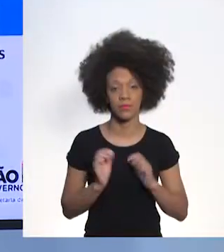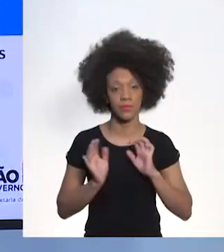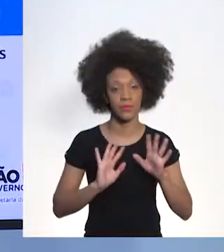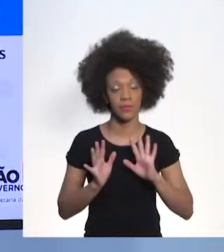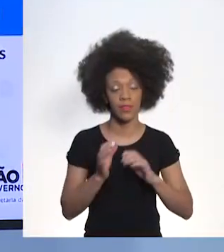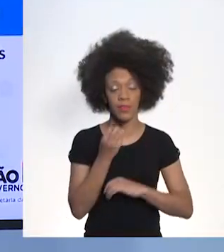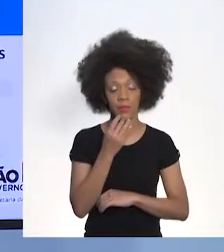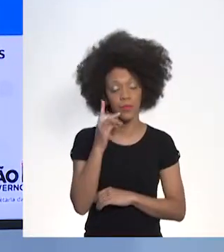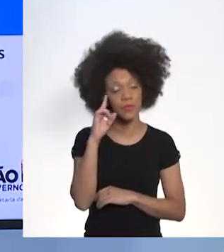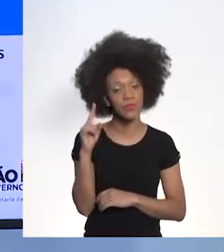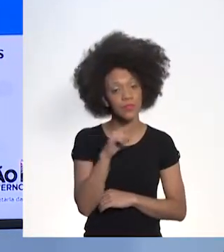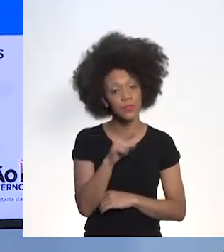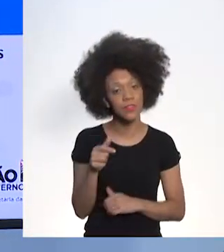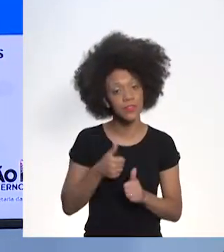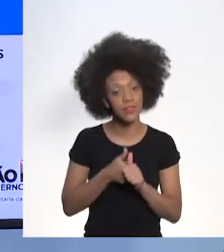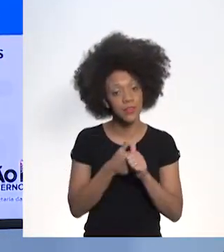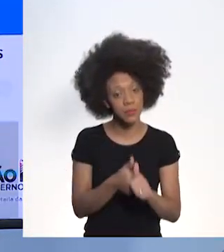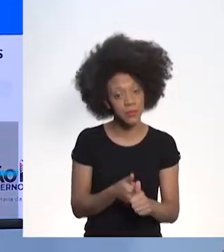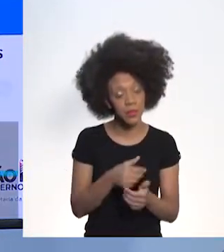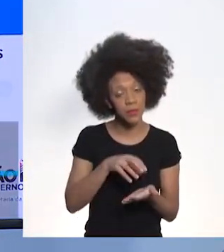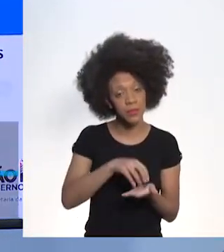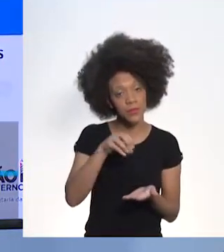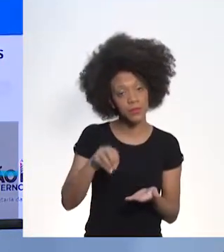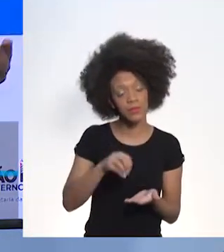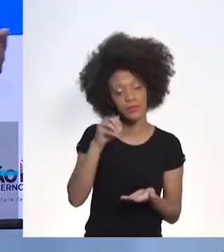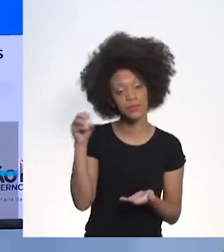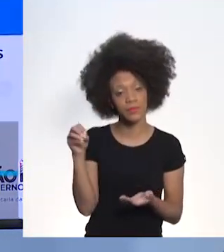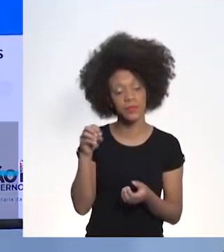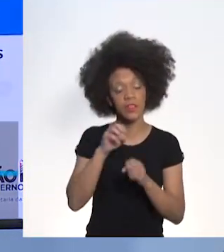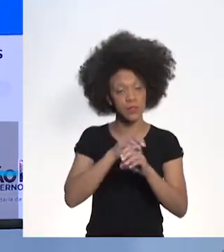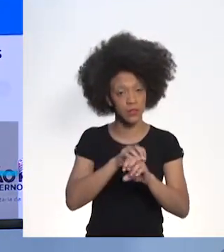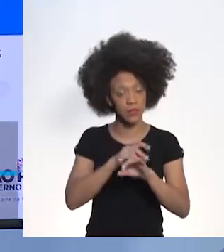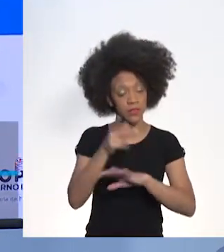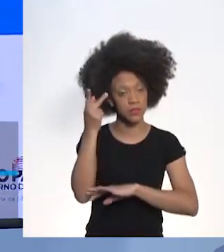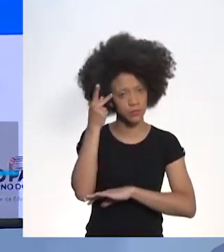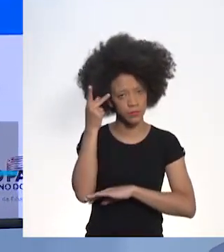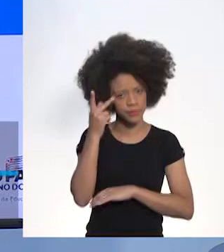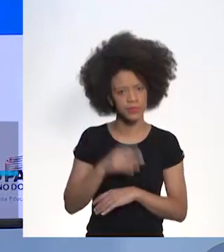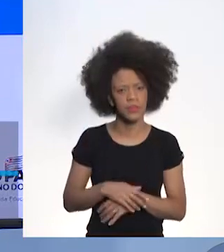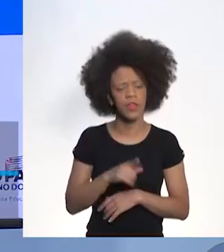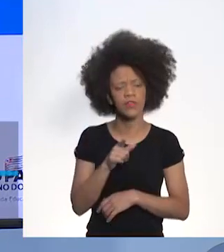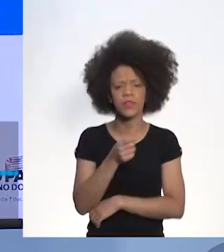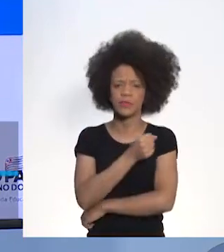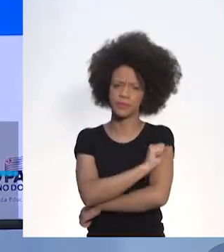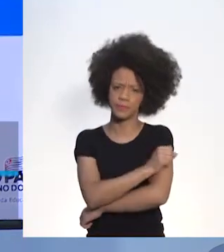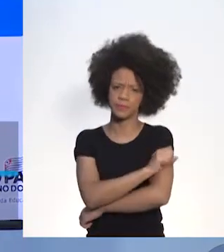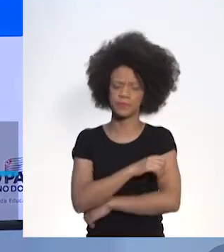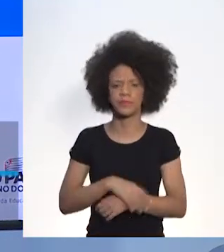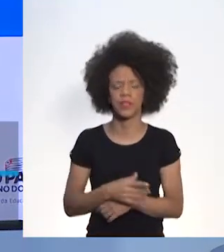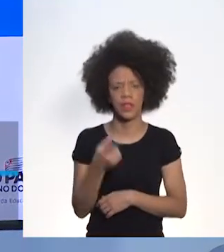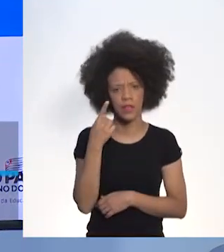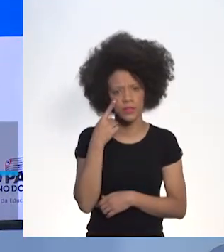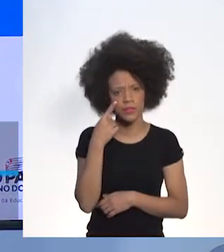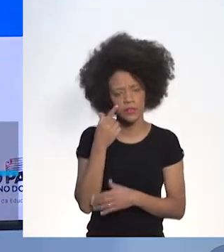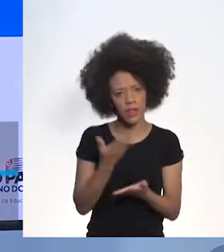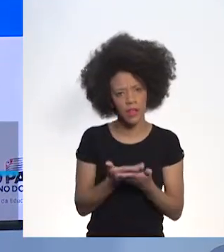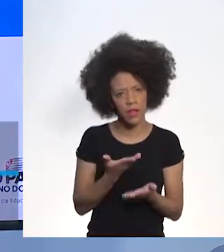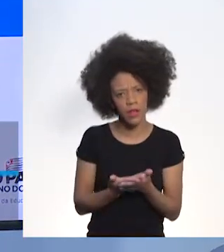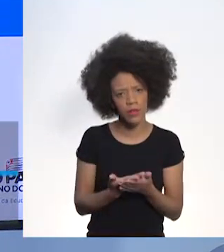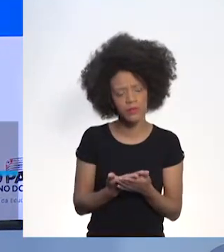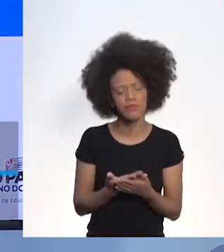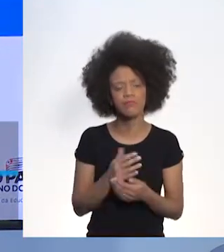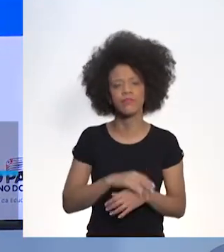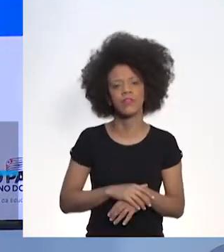Olá, um bom dia a você que nos acompanha pelo Centro de Mídias da Educação de São Paulo. Você do 8º ano aí, que está vendo a nossa aula de matemática